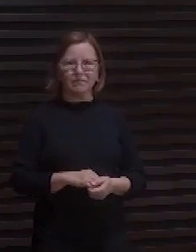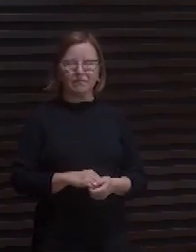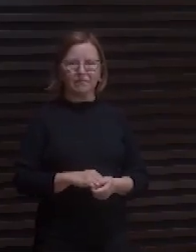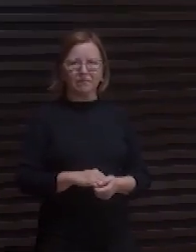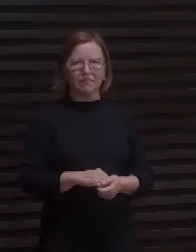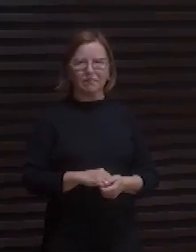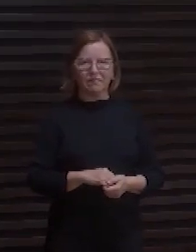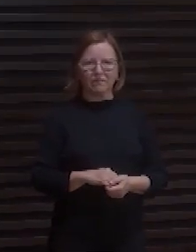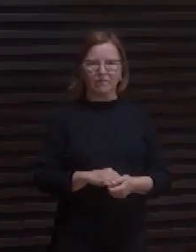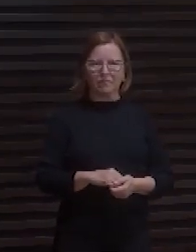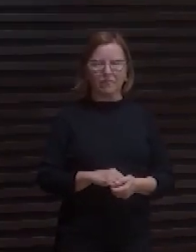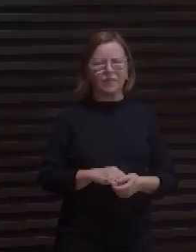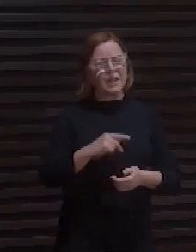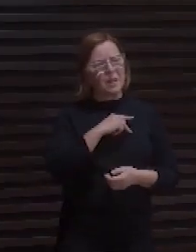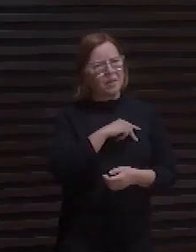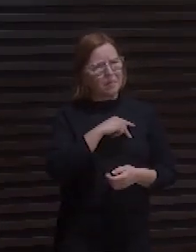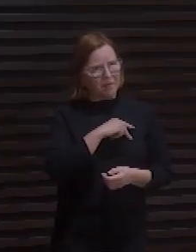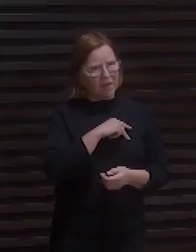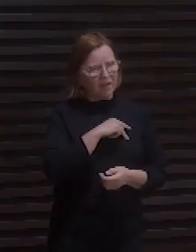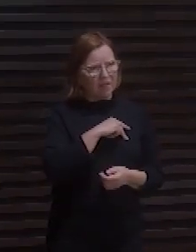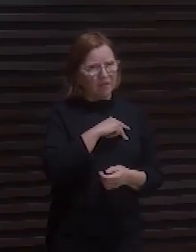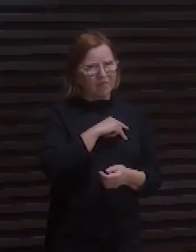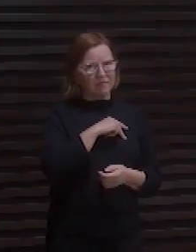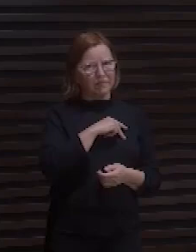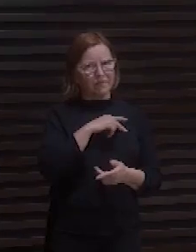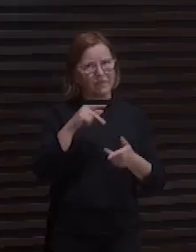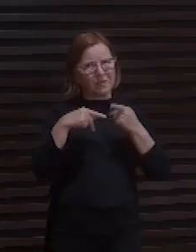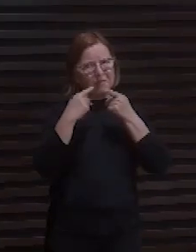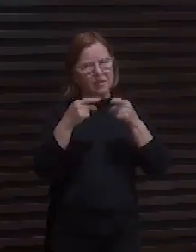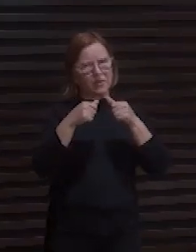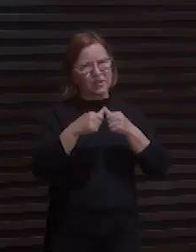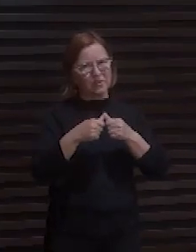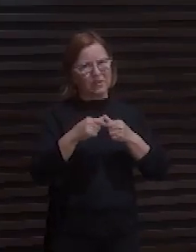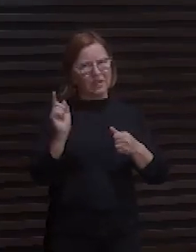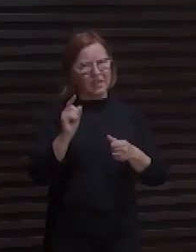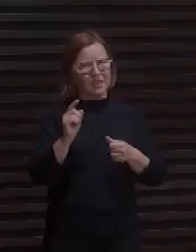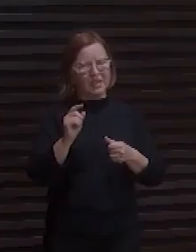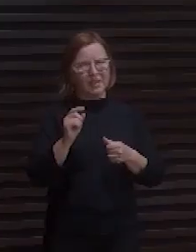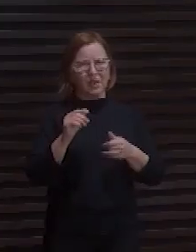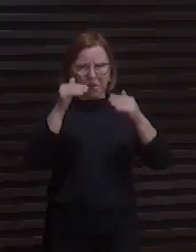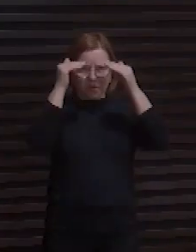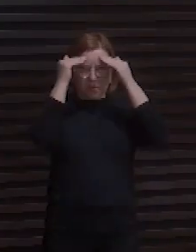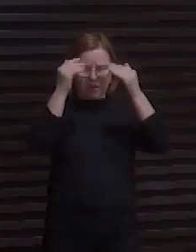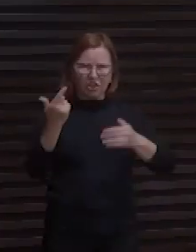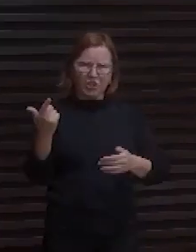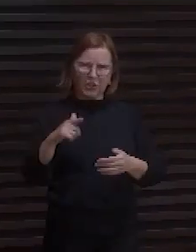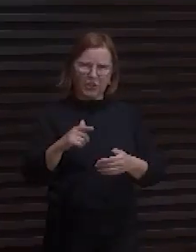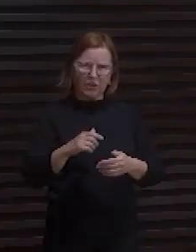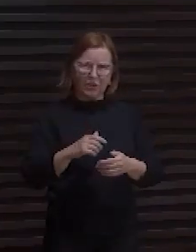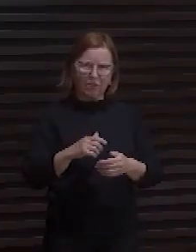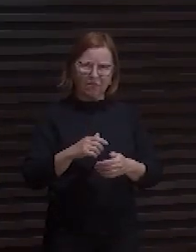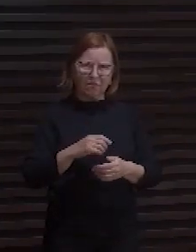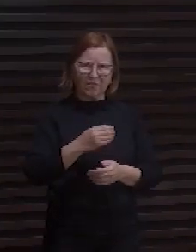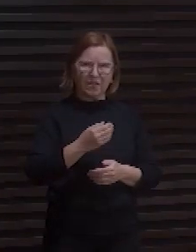Será que Paulo colocou e não se submetam de novo a jugo de escravidão? Isso aqui, será que eu posso apagar